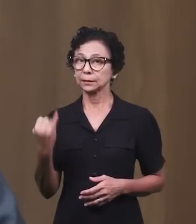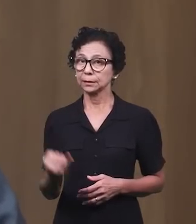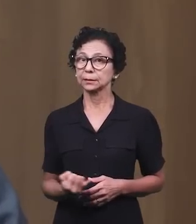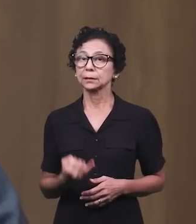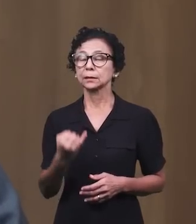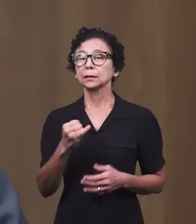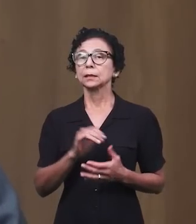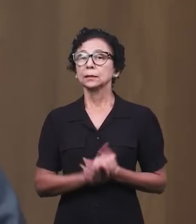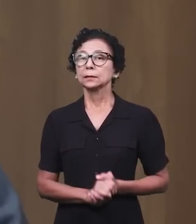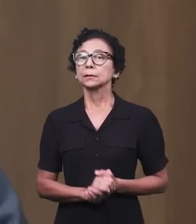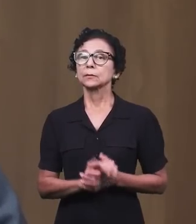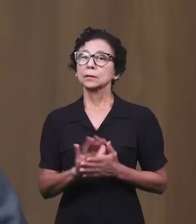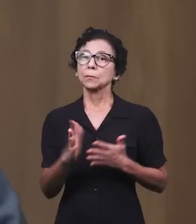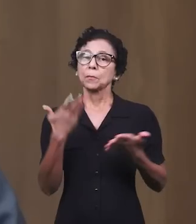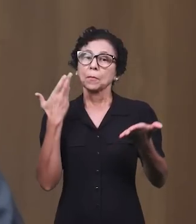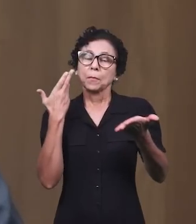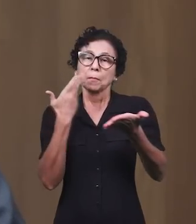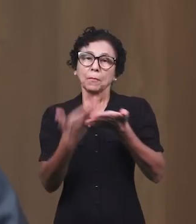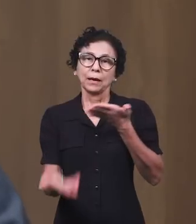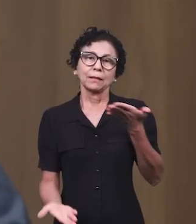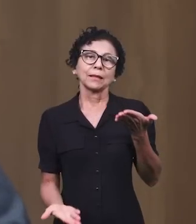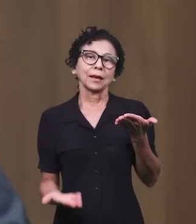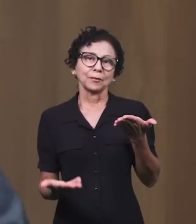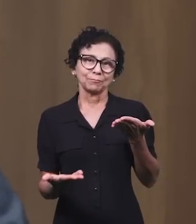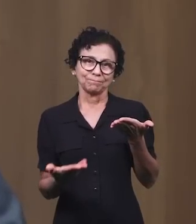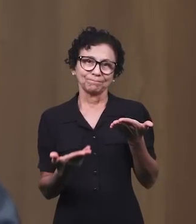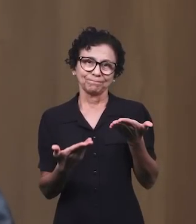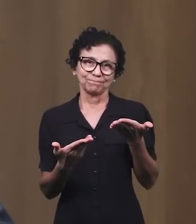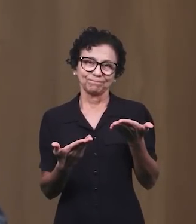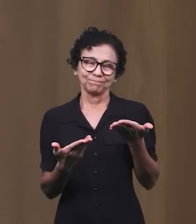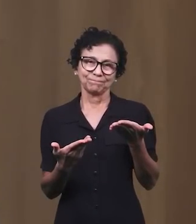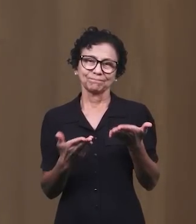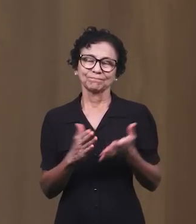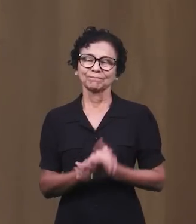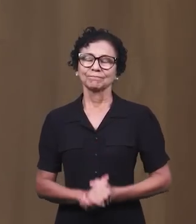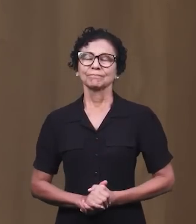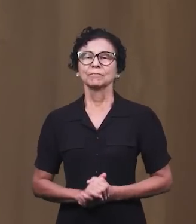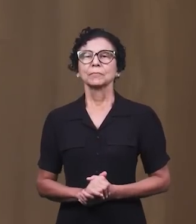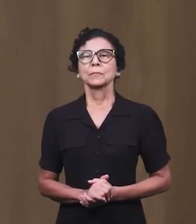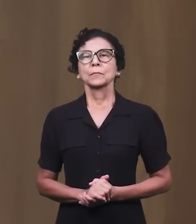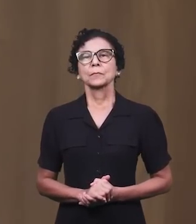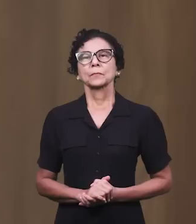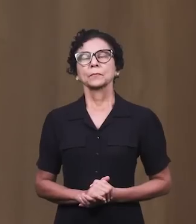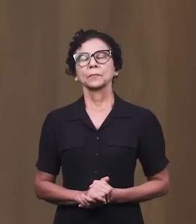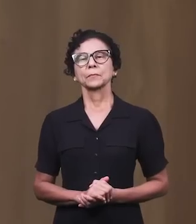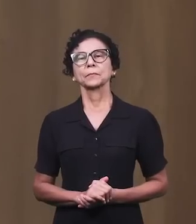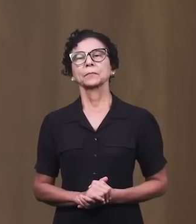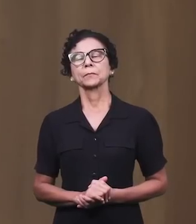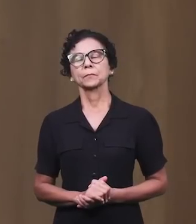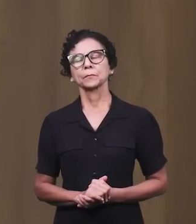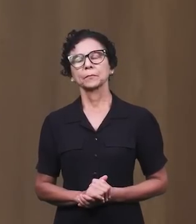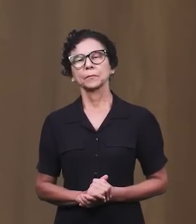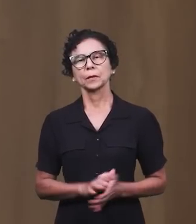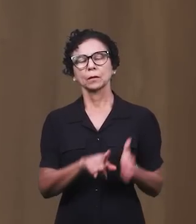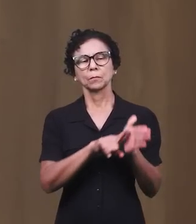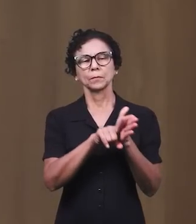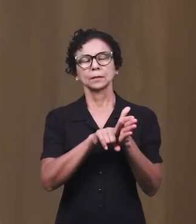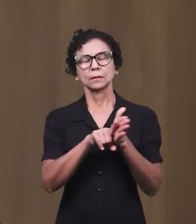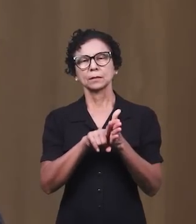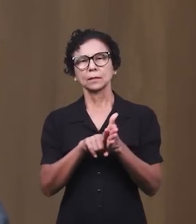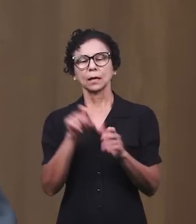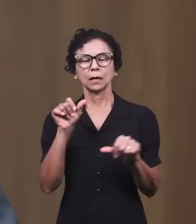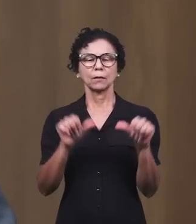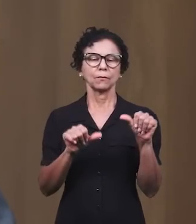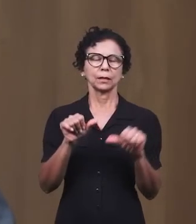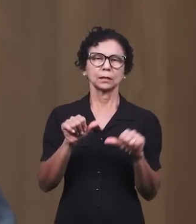suado recurso que você economizou durante muito tempo. Então, tudo com muito equilíbrio, com muita sabedoria, pedindo sempre